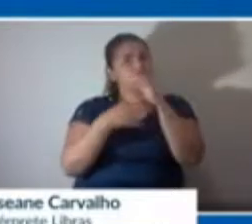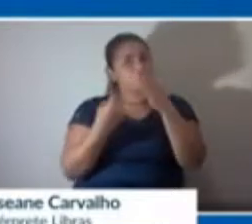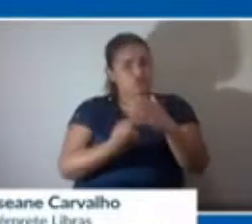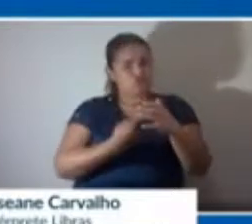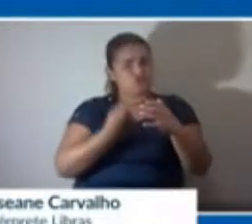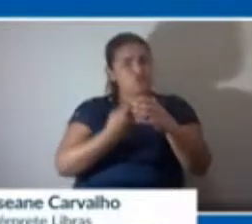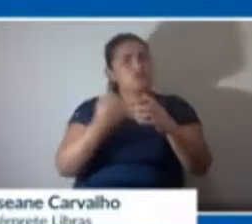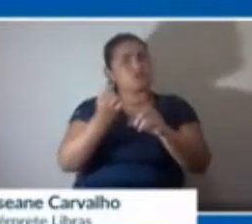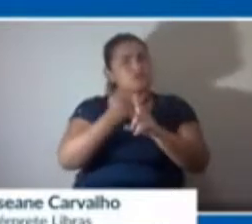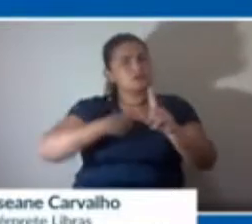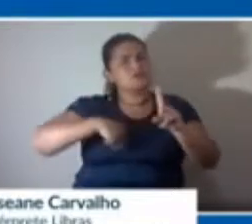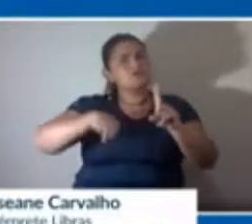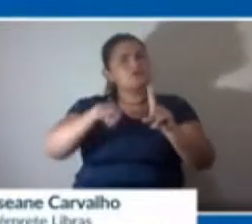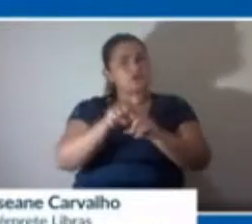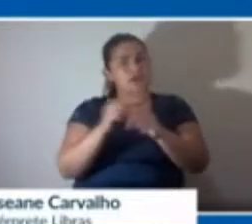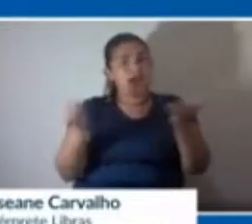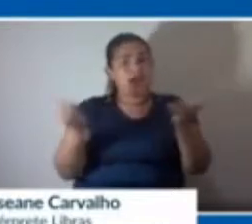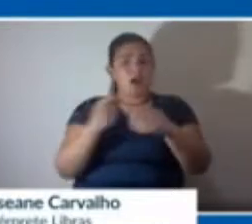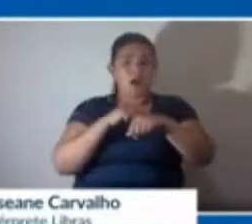social. E agora são